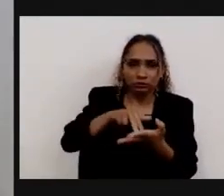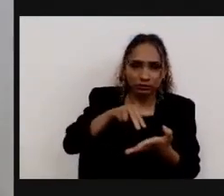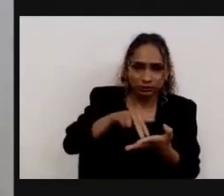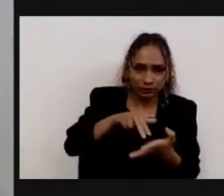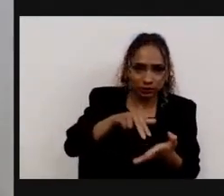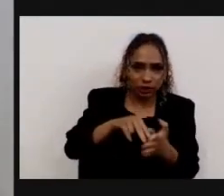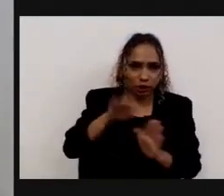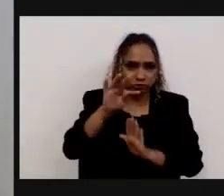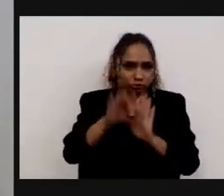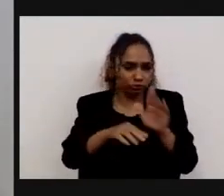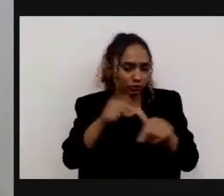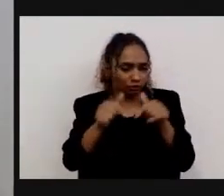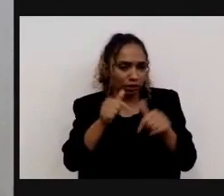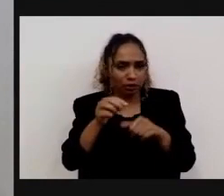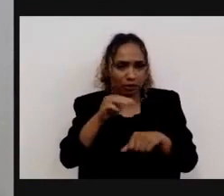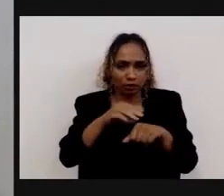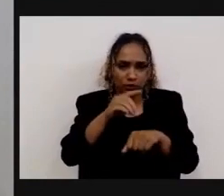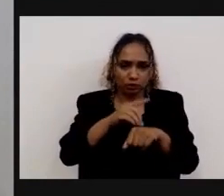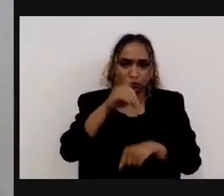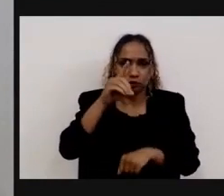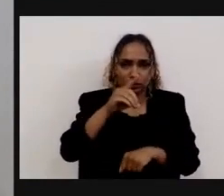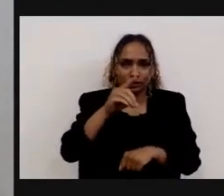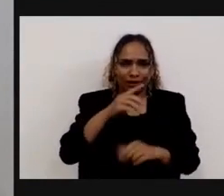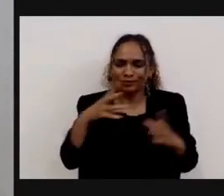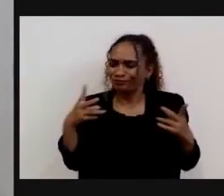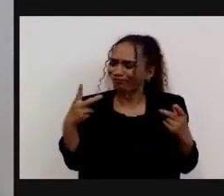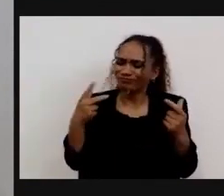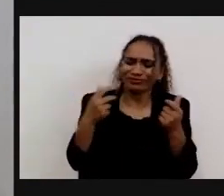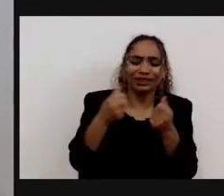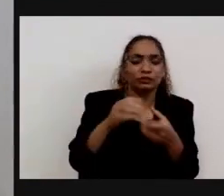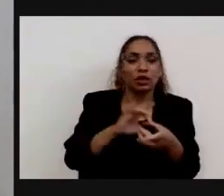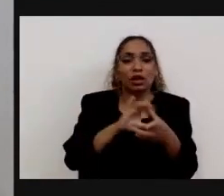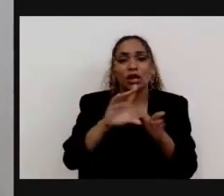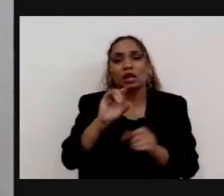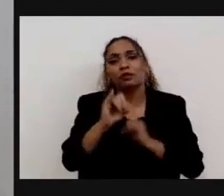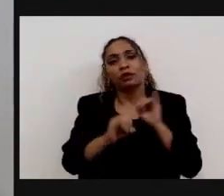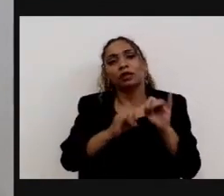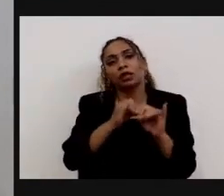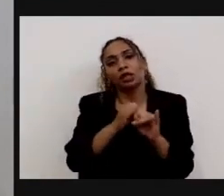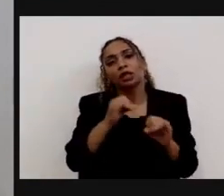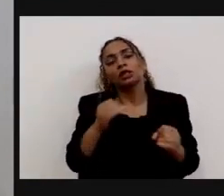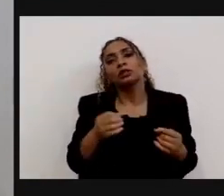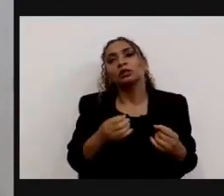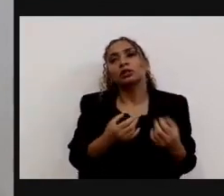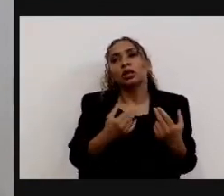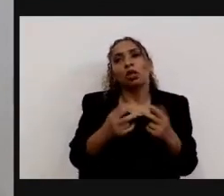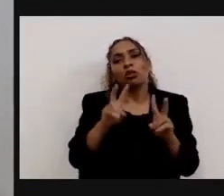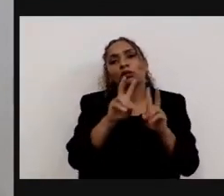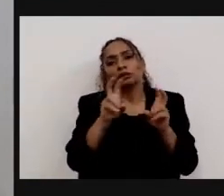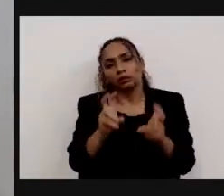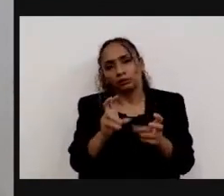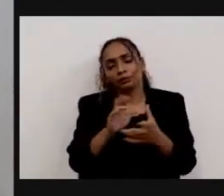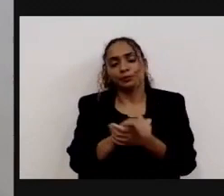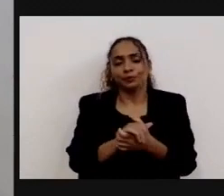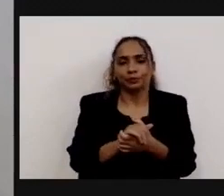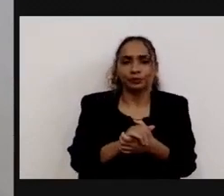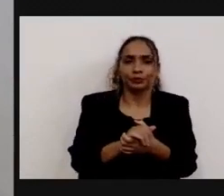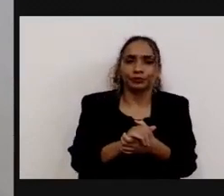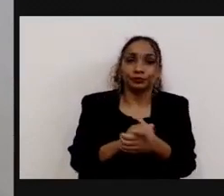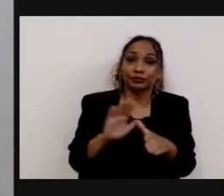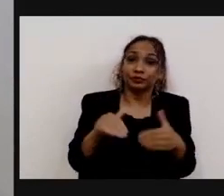doutorado brilhante está disponível na internet É exatamente sobre esse tema né